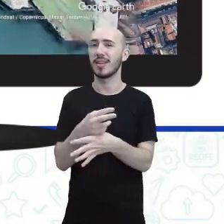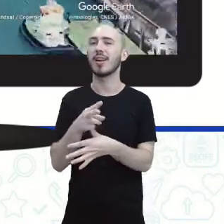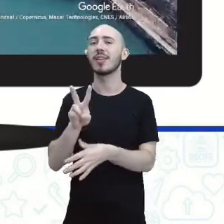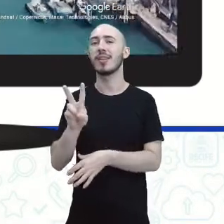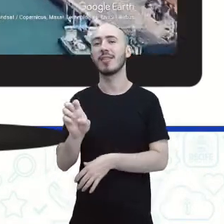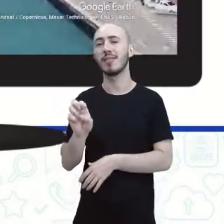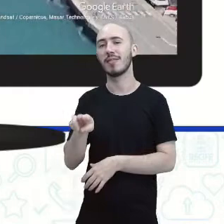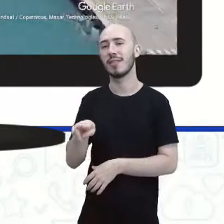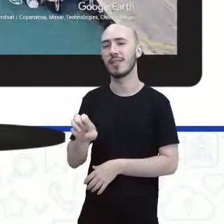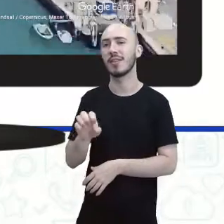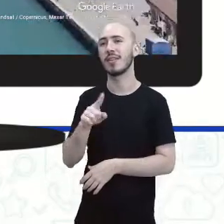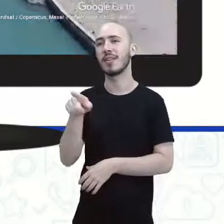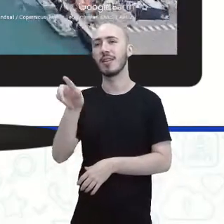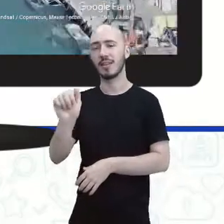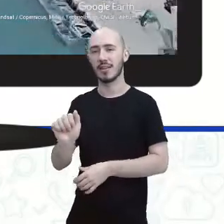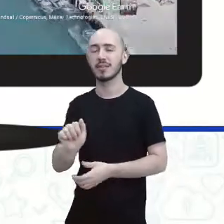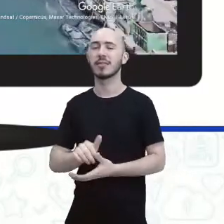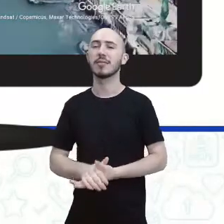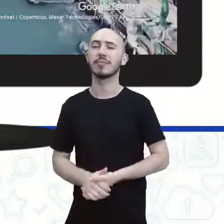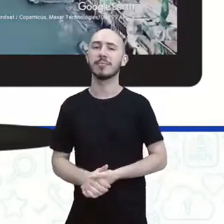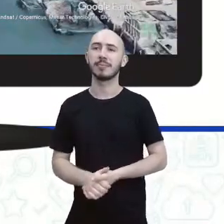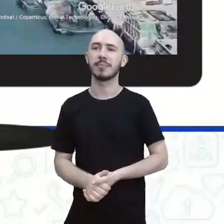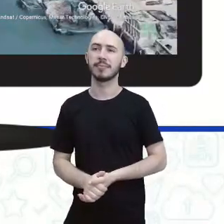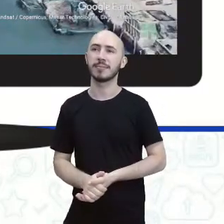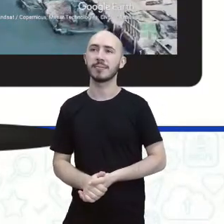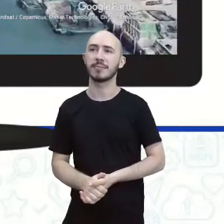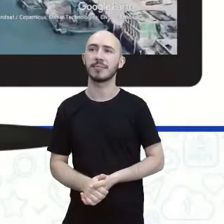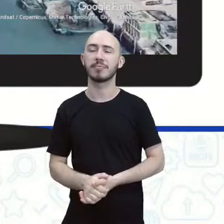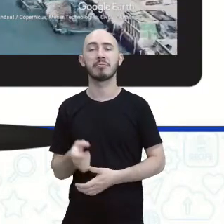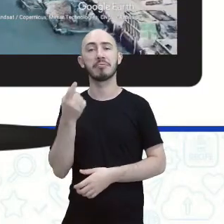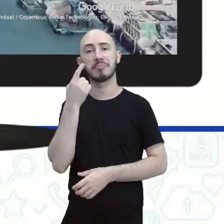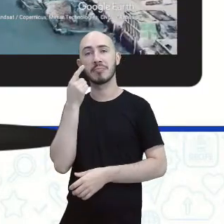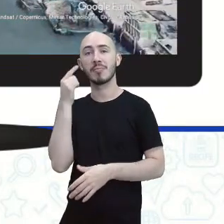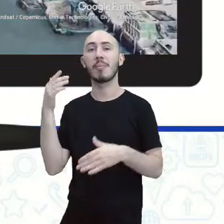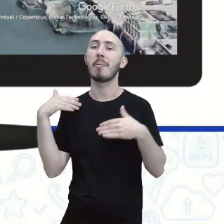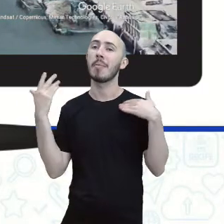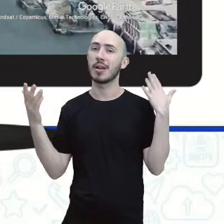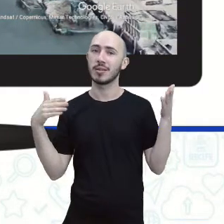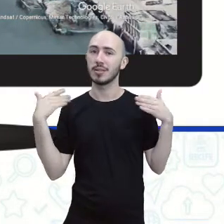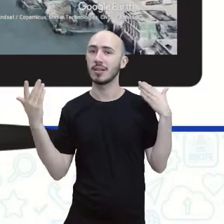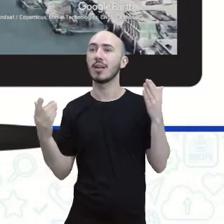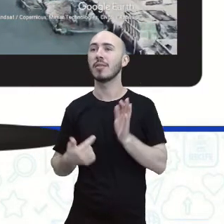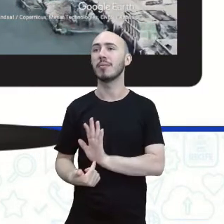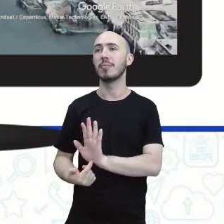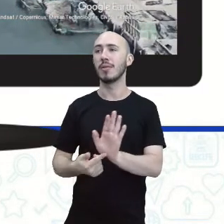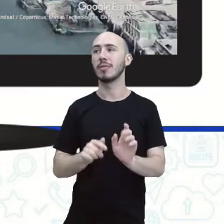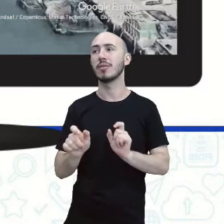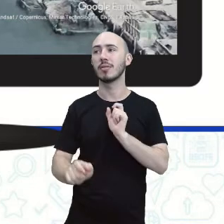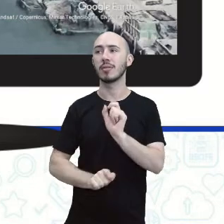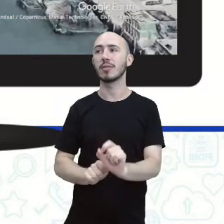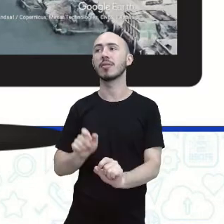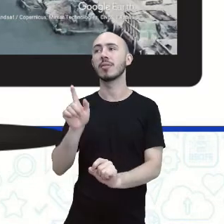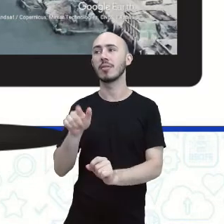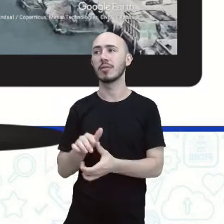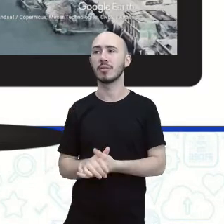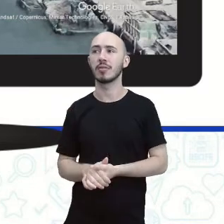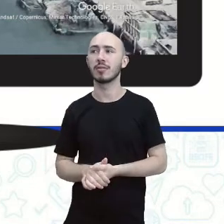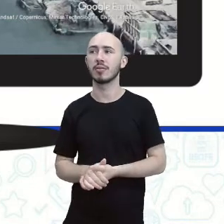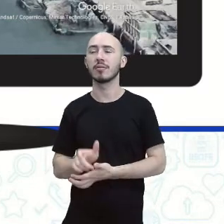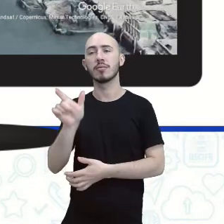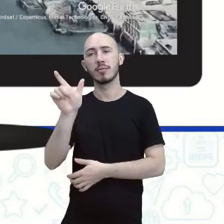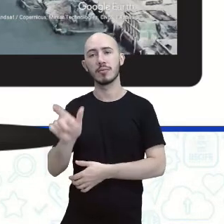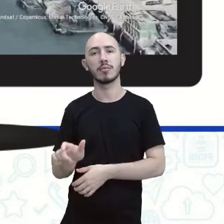realmente aí tá... Olha, então eu passei que... Isso aí é uma produção de Arnaldo, tá? Que é um dos